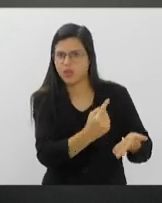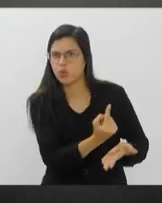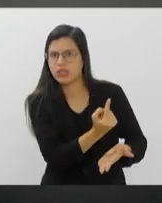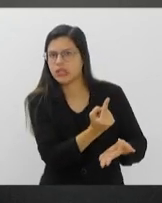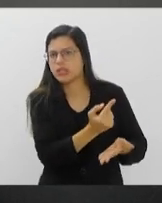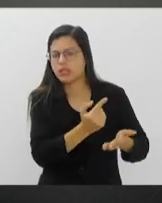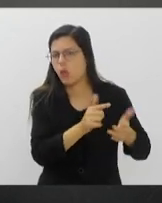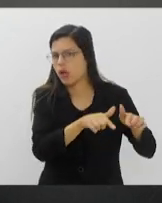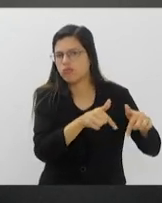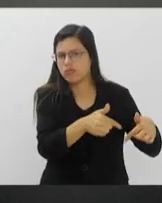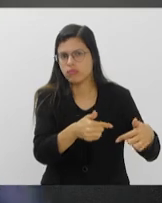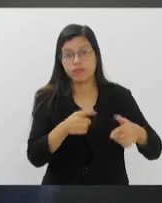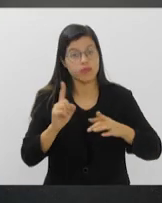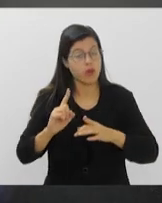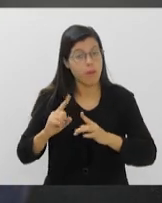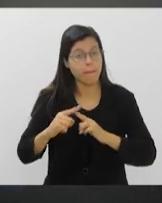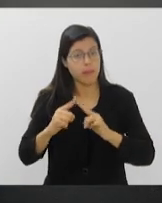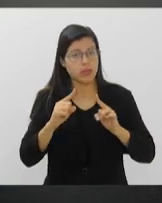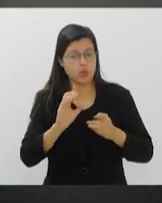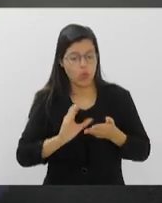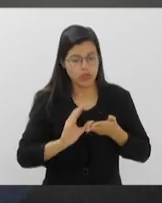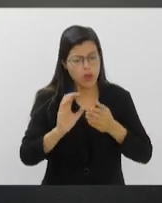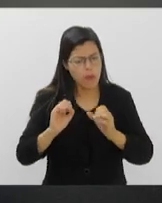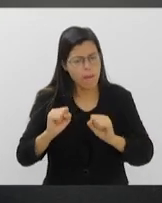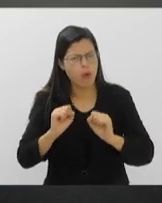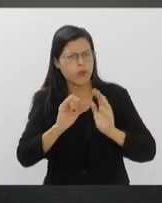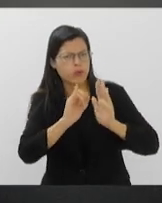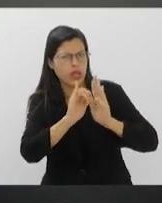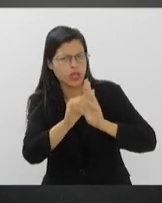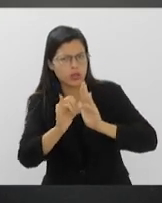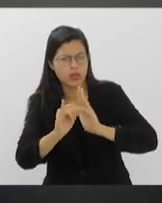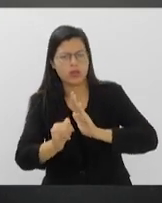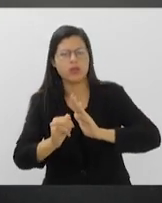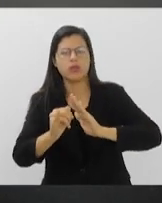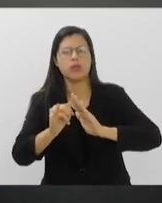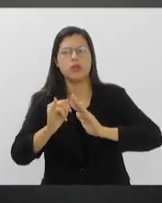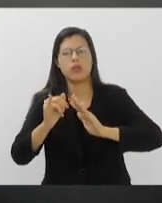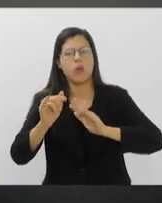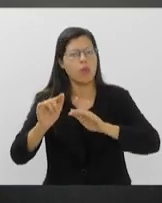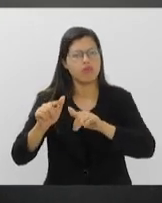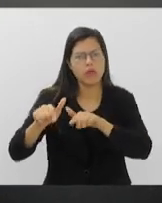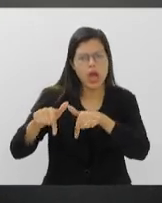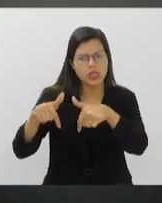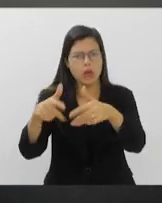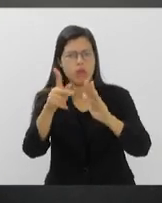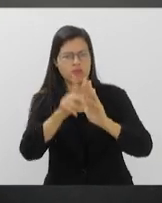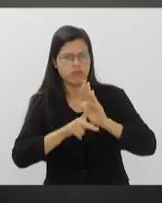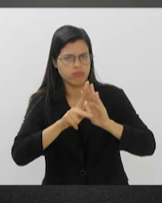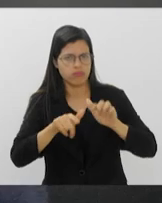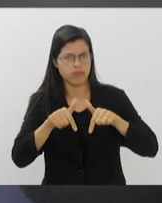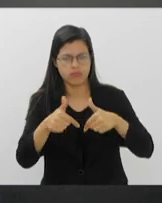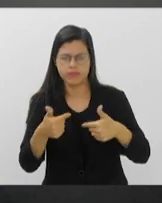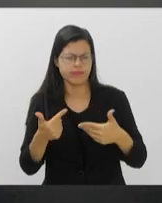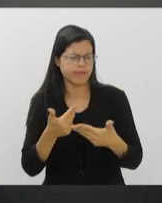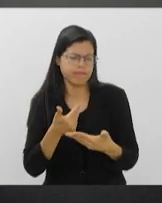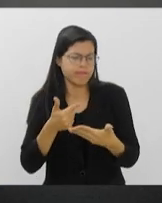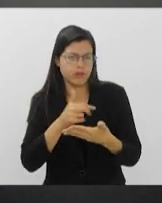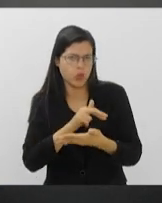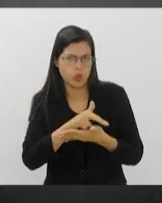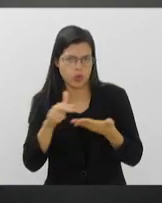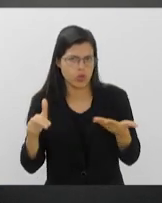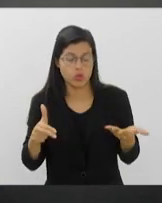forma complementar ele pode lançar o edital de chamamento público etc né plano de ação plano de execução tudo bonitinho etc